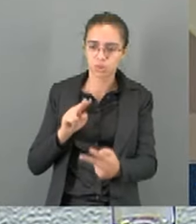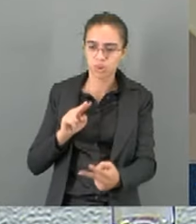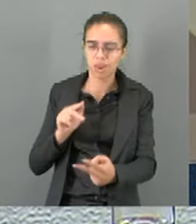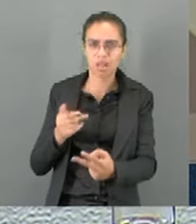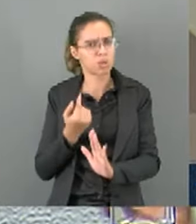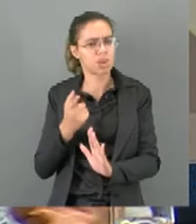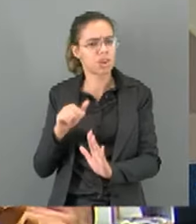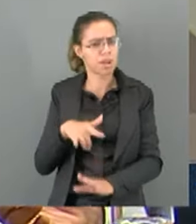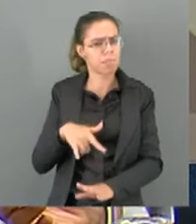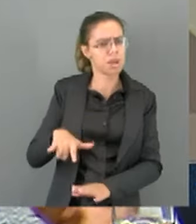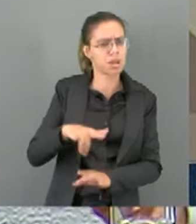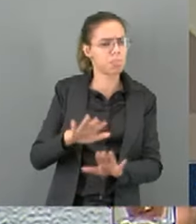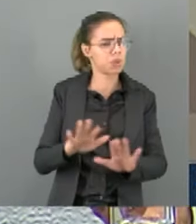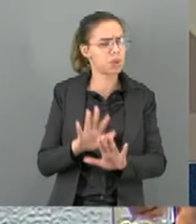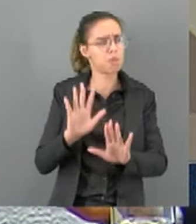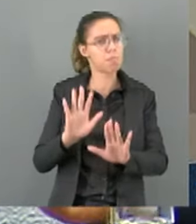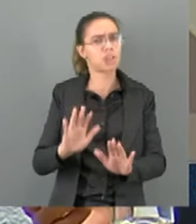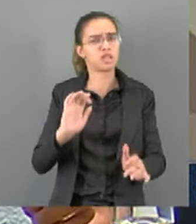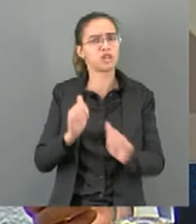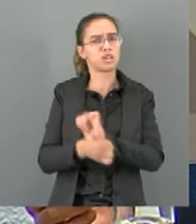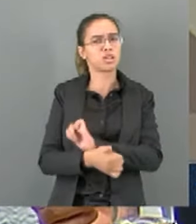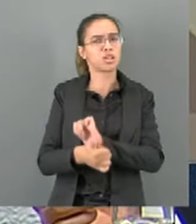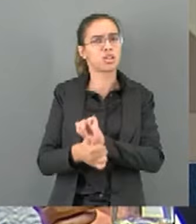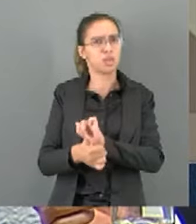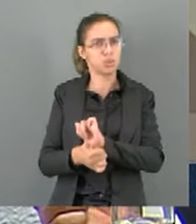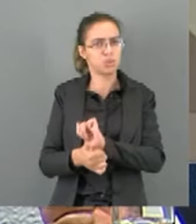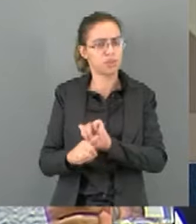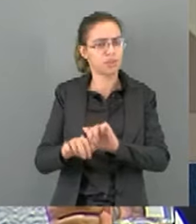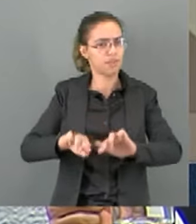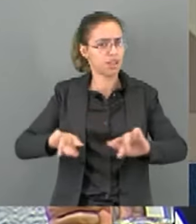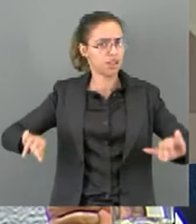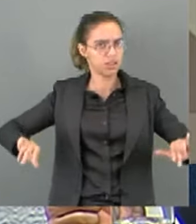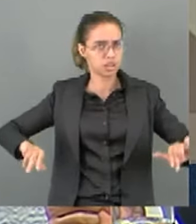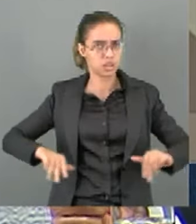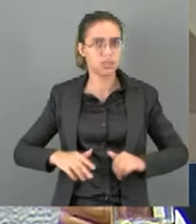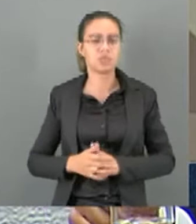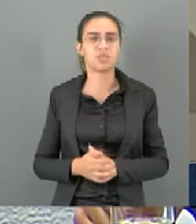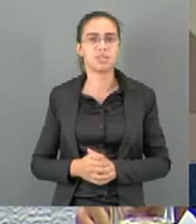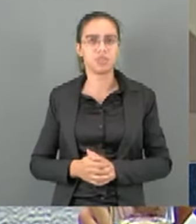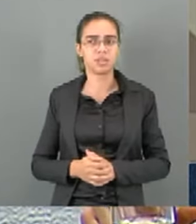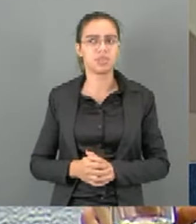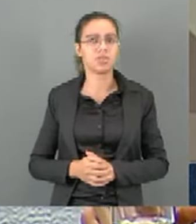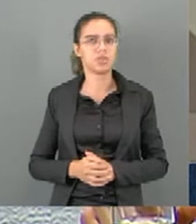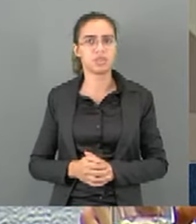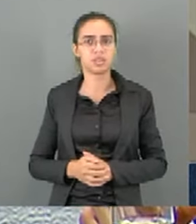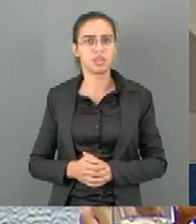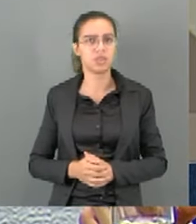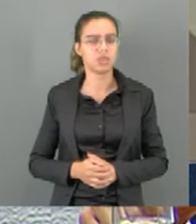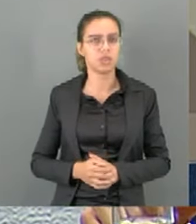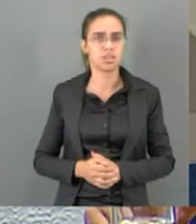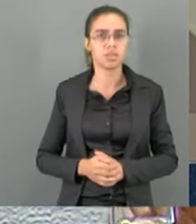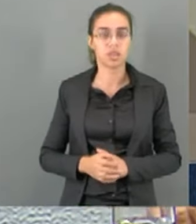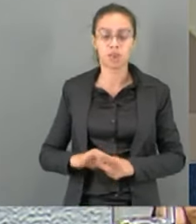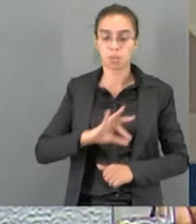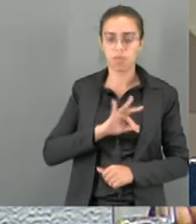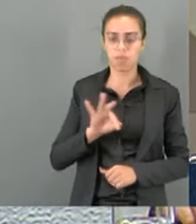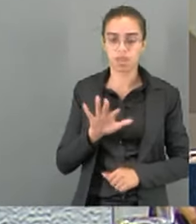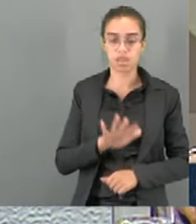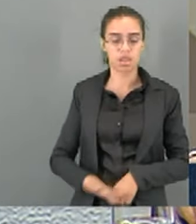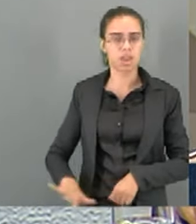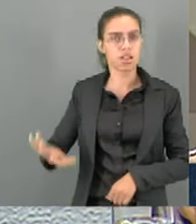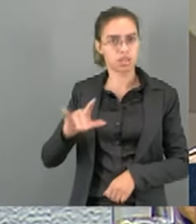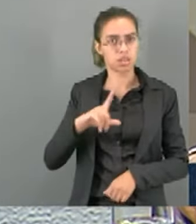se direciona não a outra de jogos online diversos, né, que esses. A Polícia Federal tem sim feito